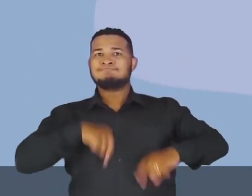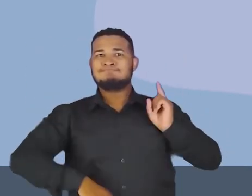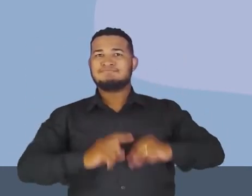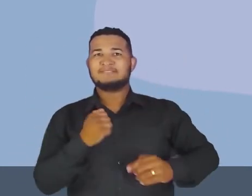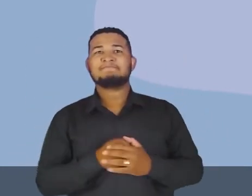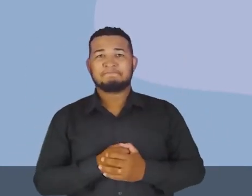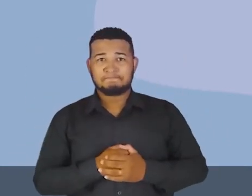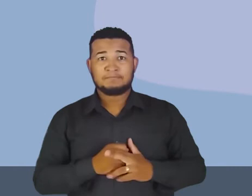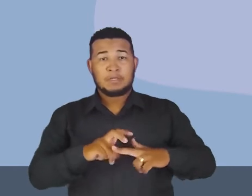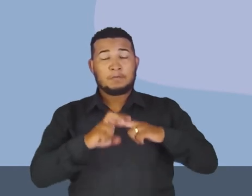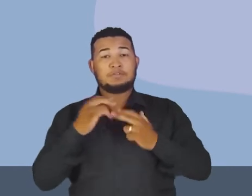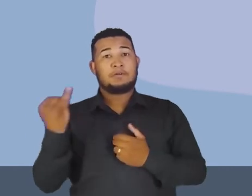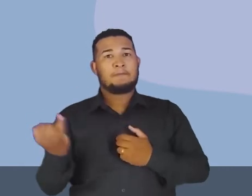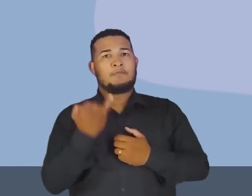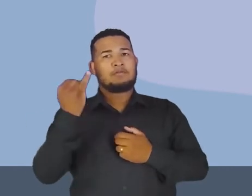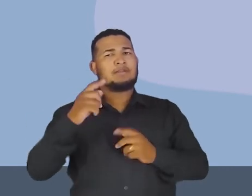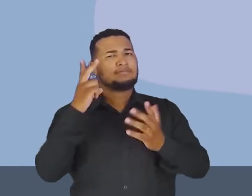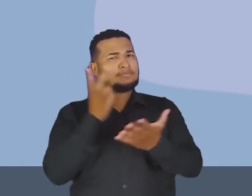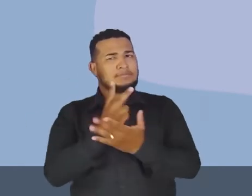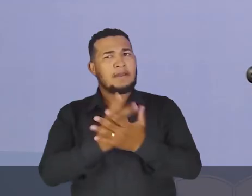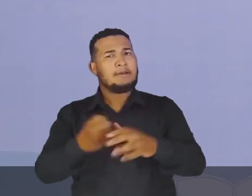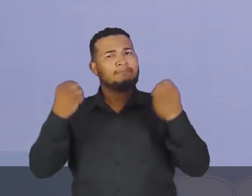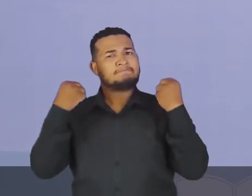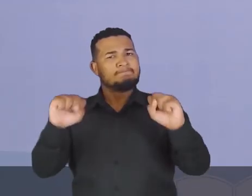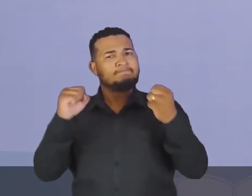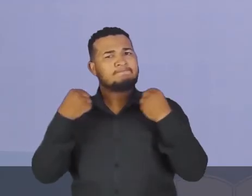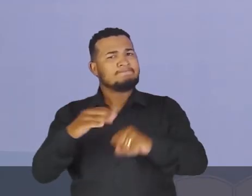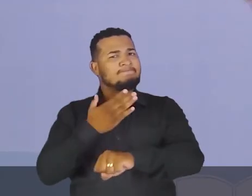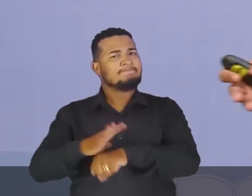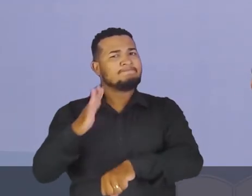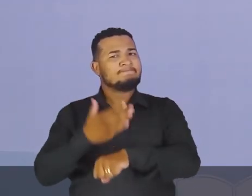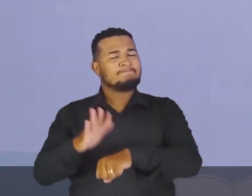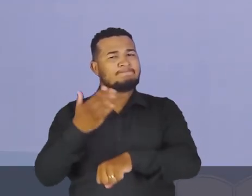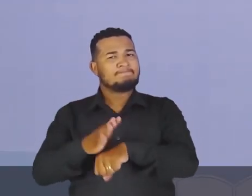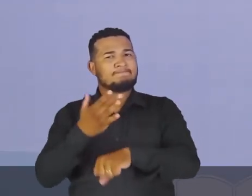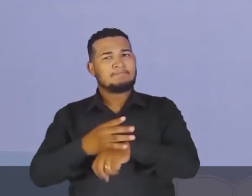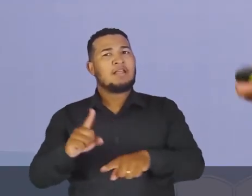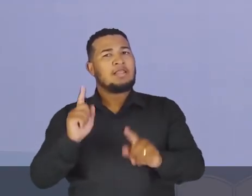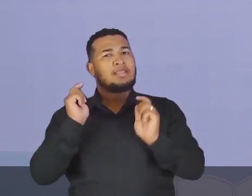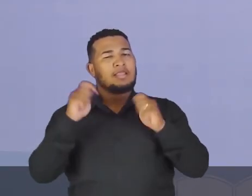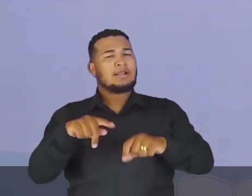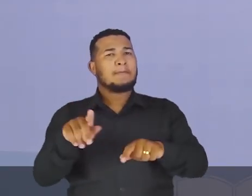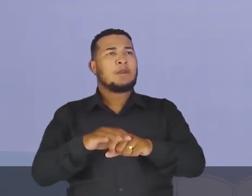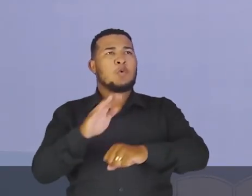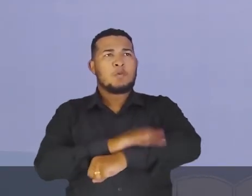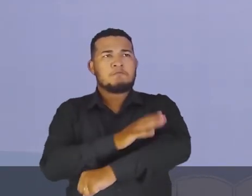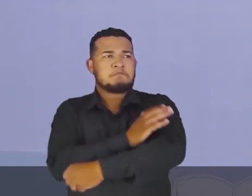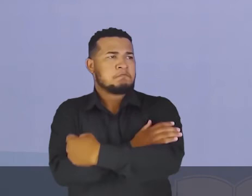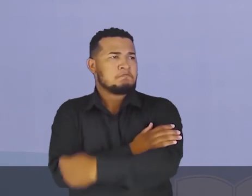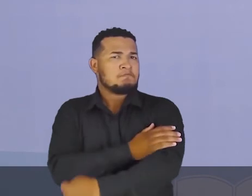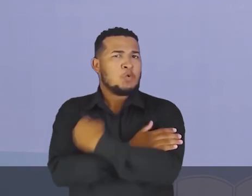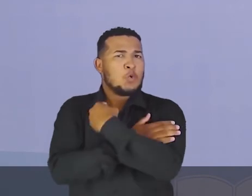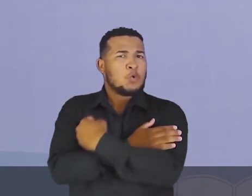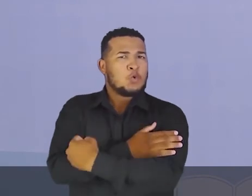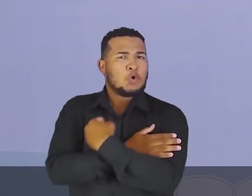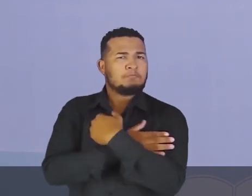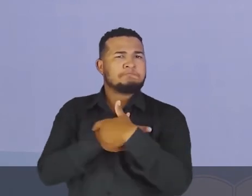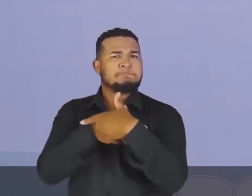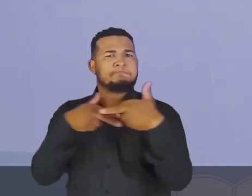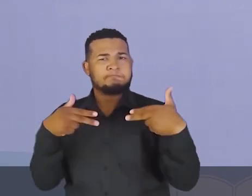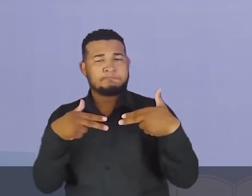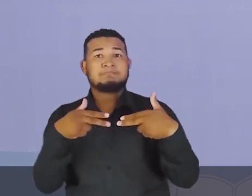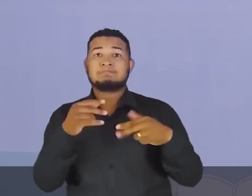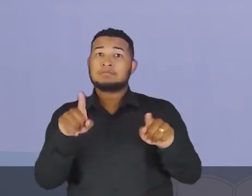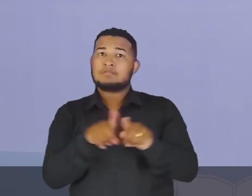calórica. Então é importante você praticar atividade física, desenvolver a massa muscular e desenvolver essa massa magra. Então nós